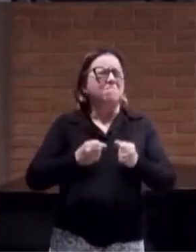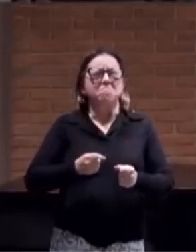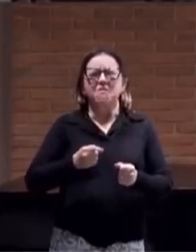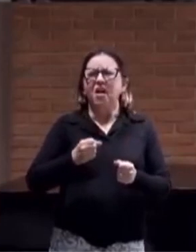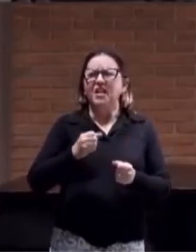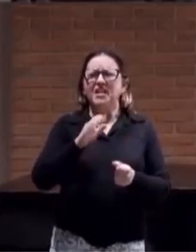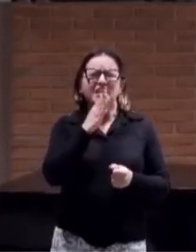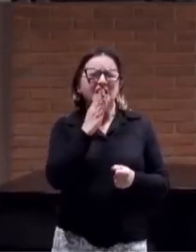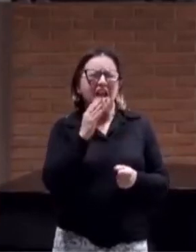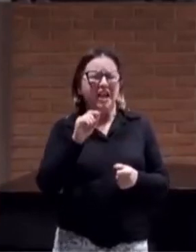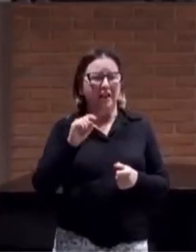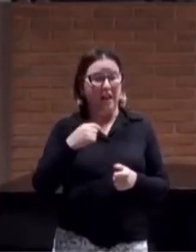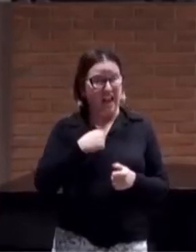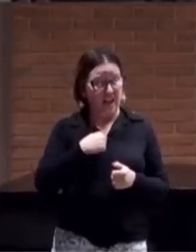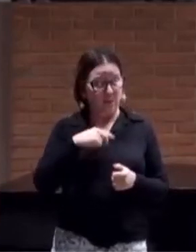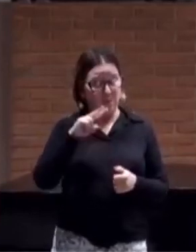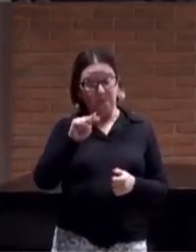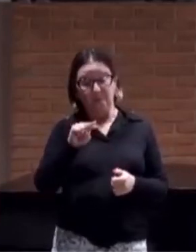trairei.